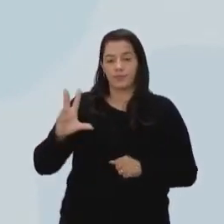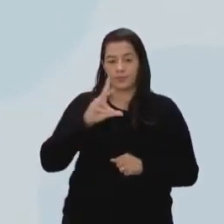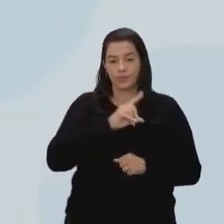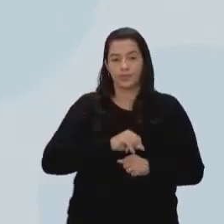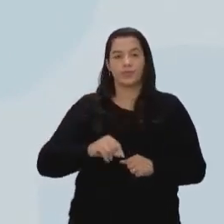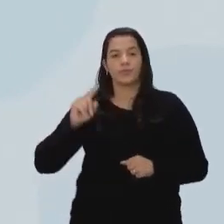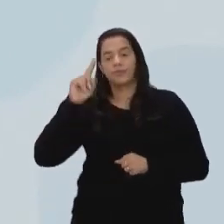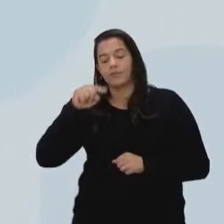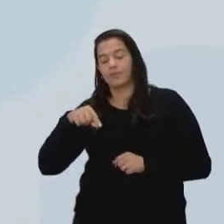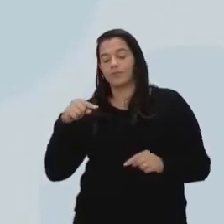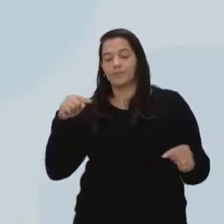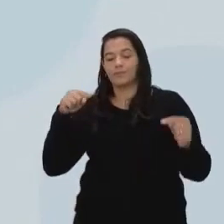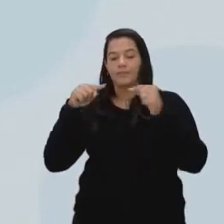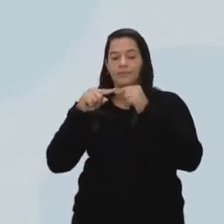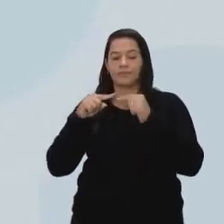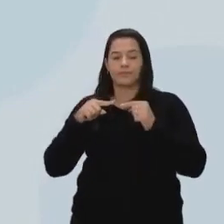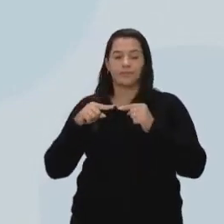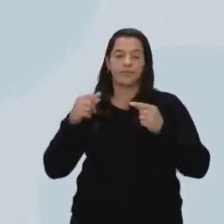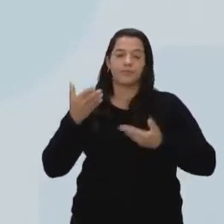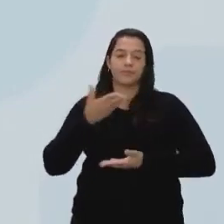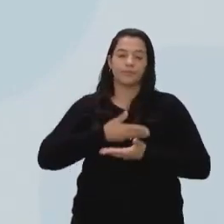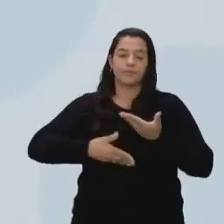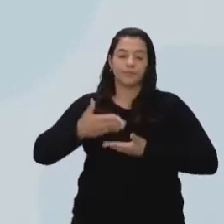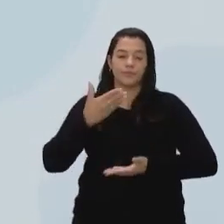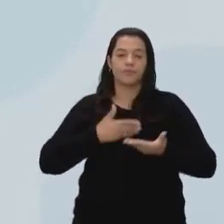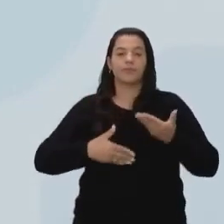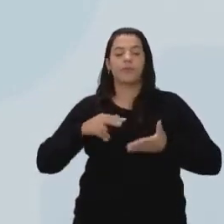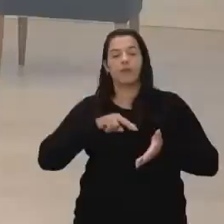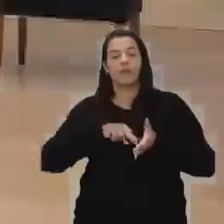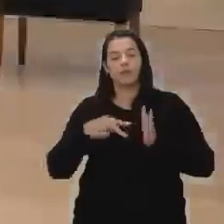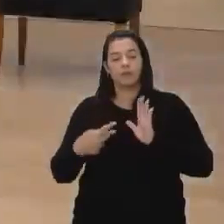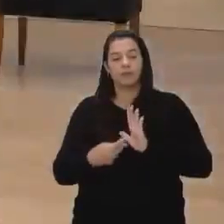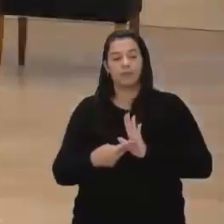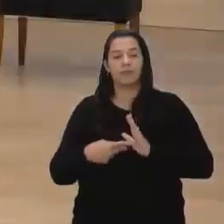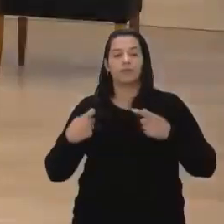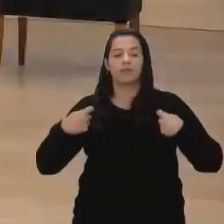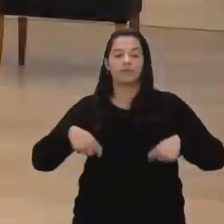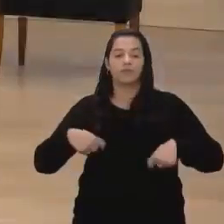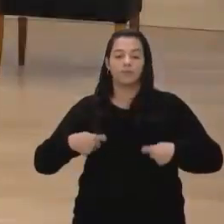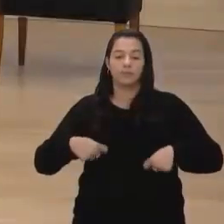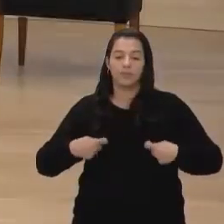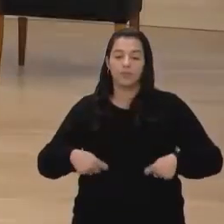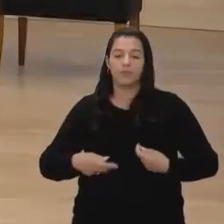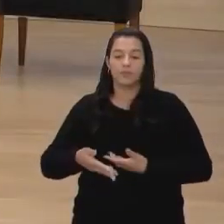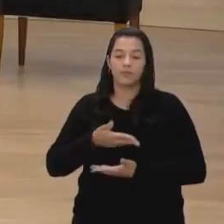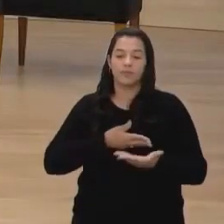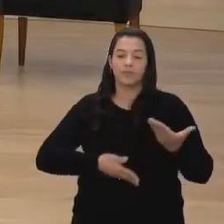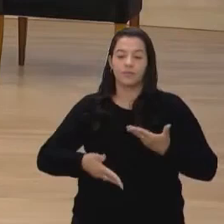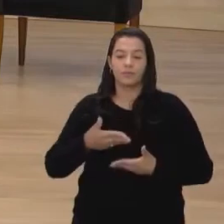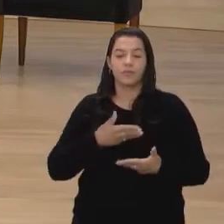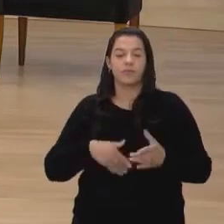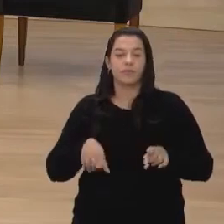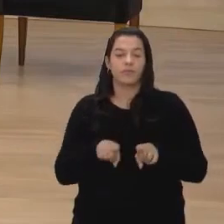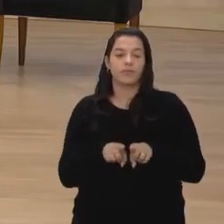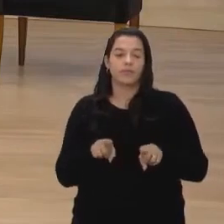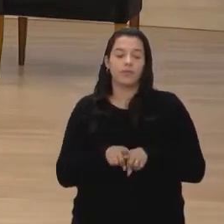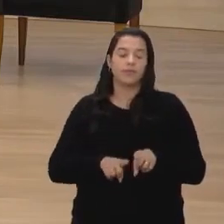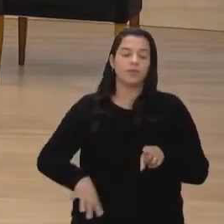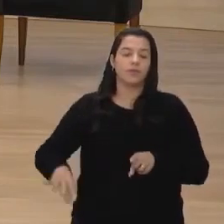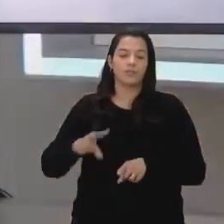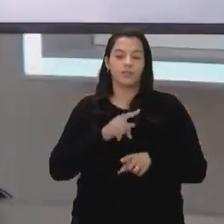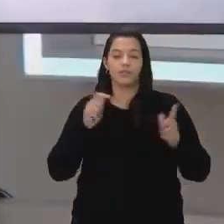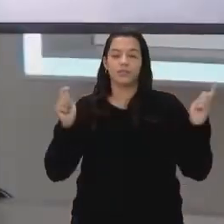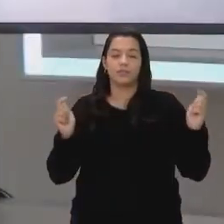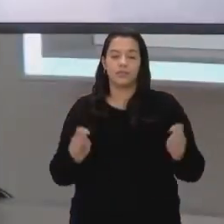dá essas interações, isso é o que justifica a necessidade das interações atômicas entre